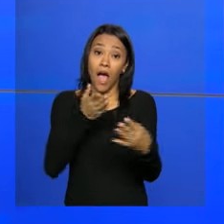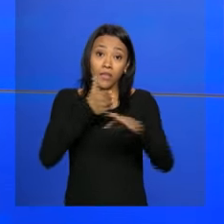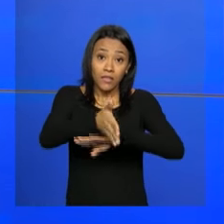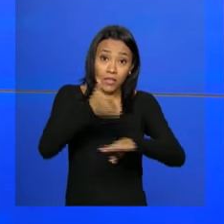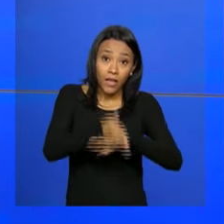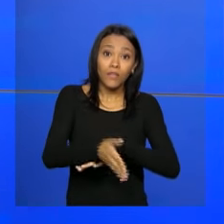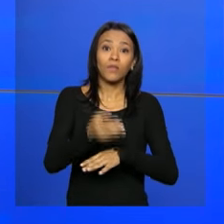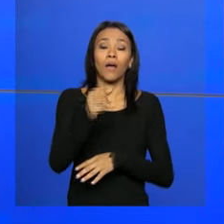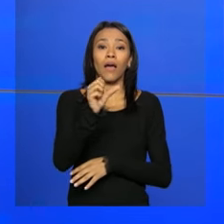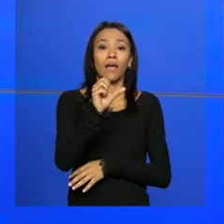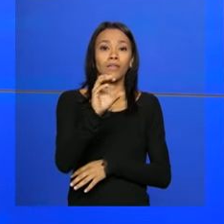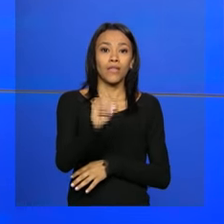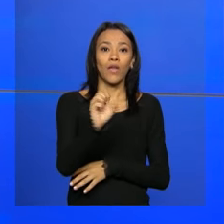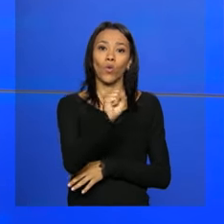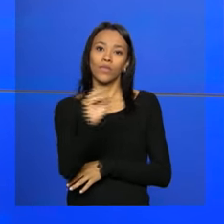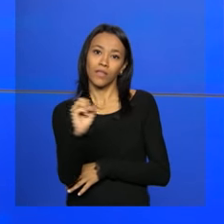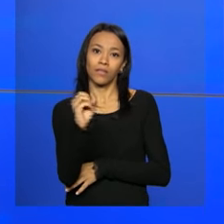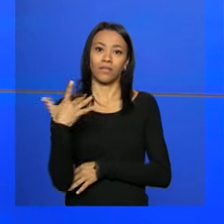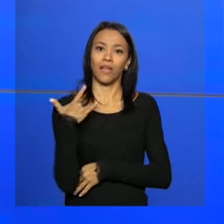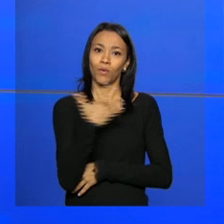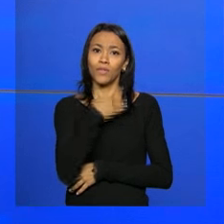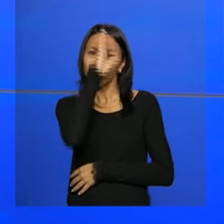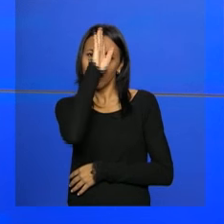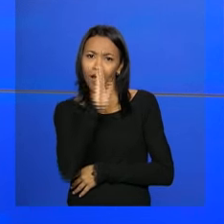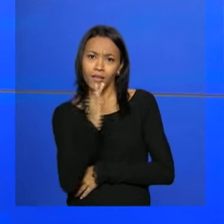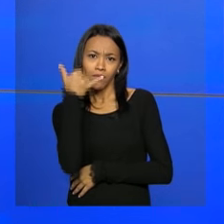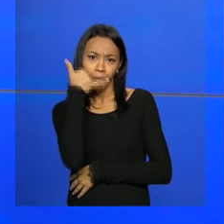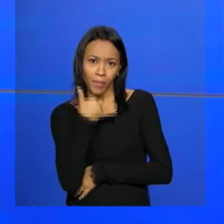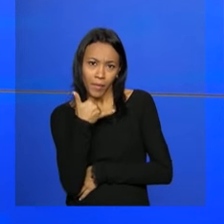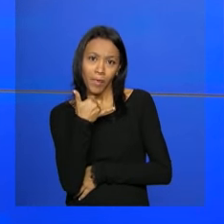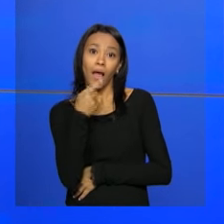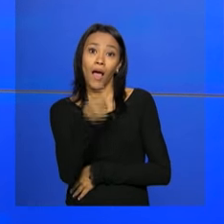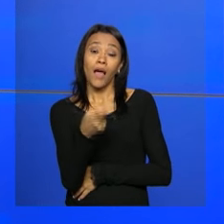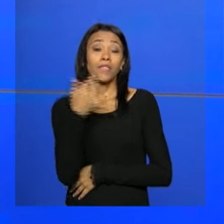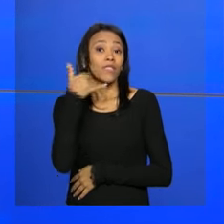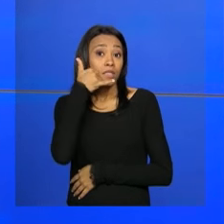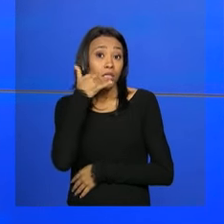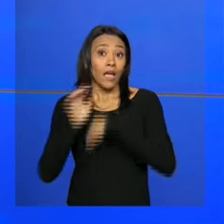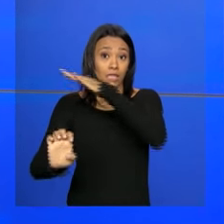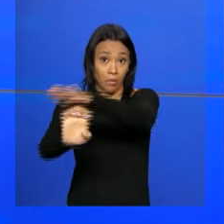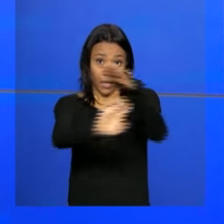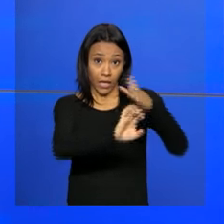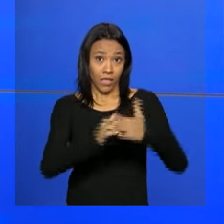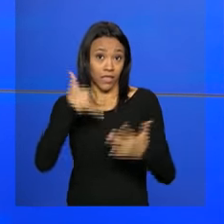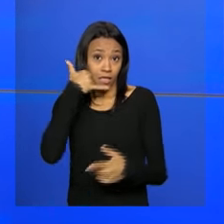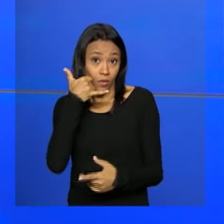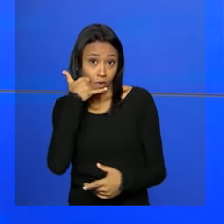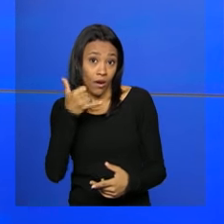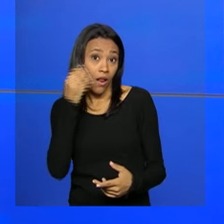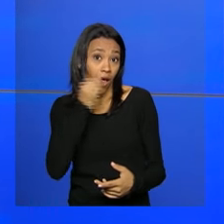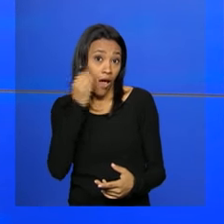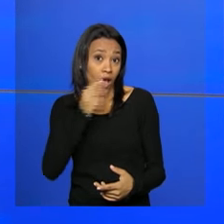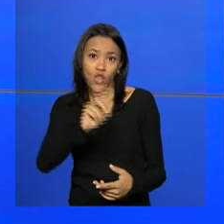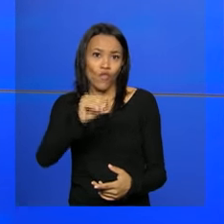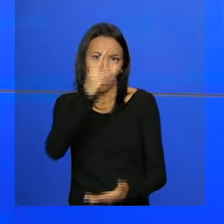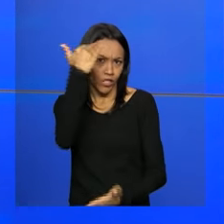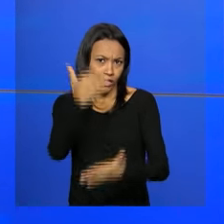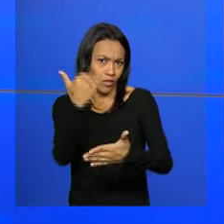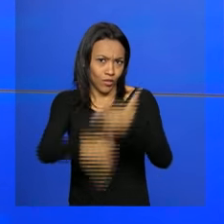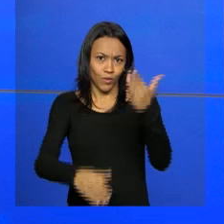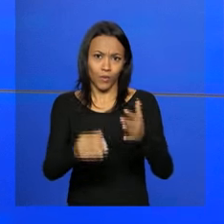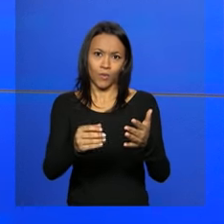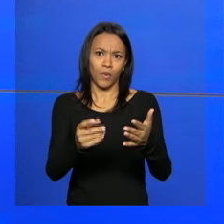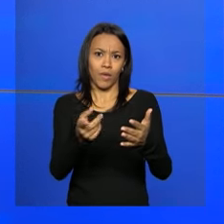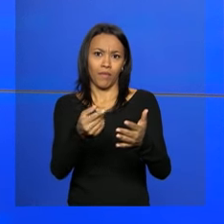ao 0800 Saúde vai ser de graça, ou seja, as operadoras de telefonia celular não vão descontar o acesso